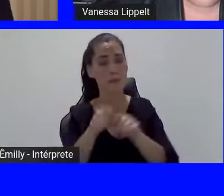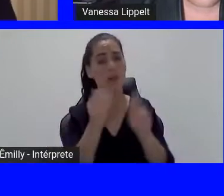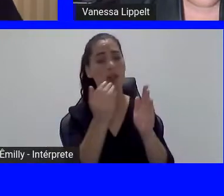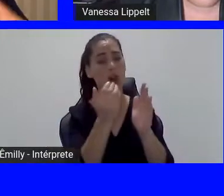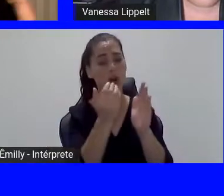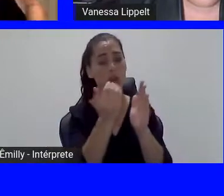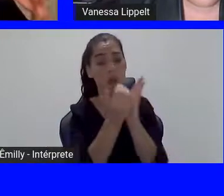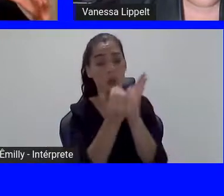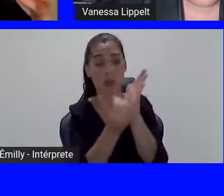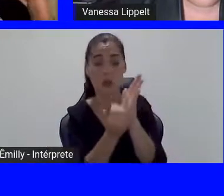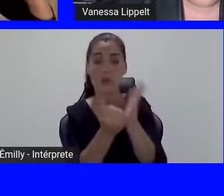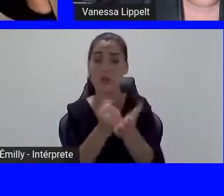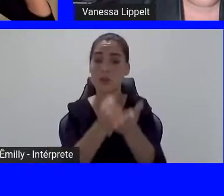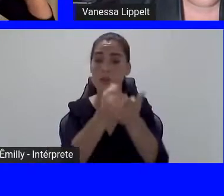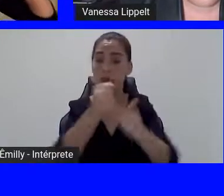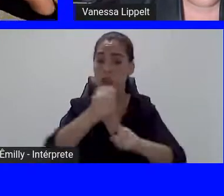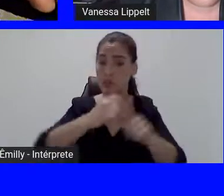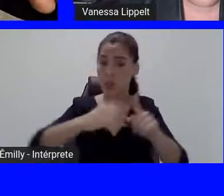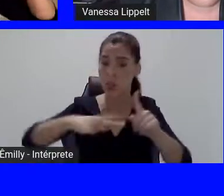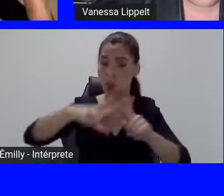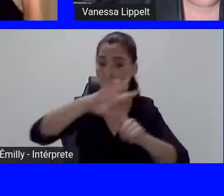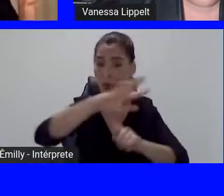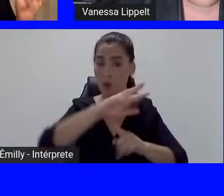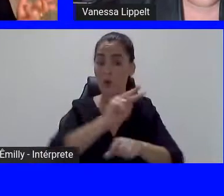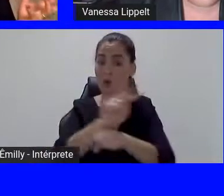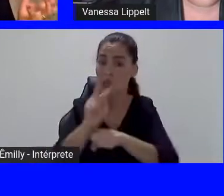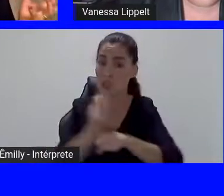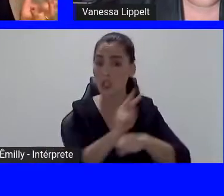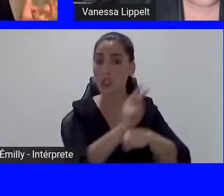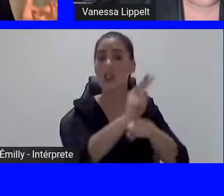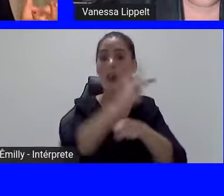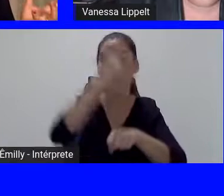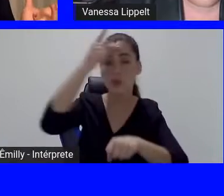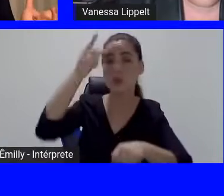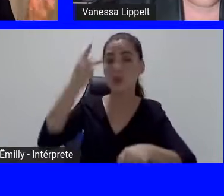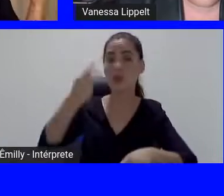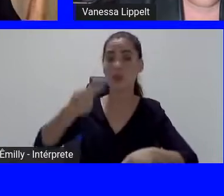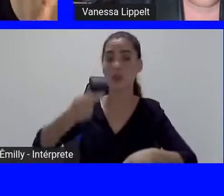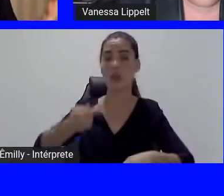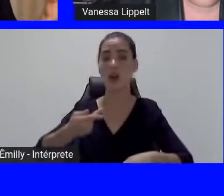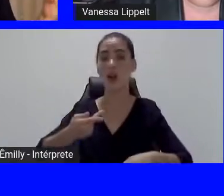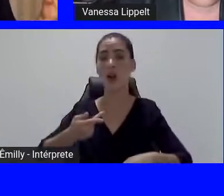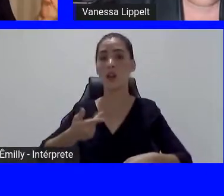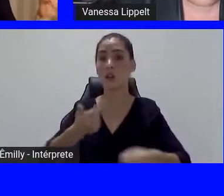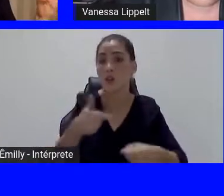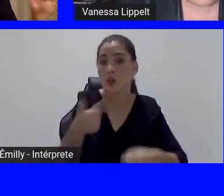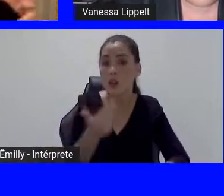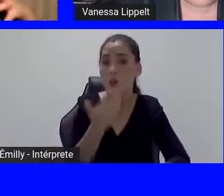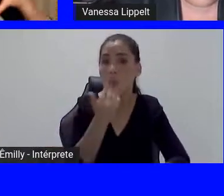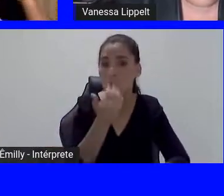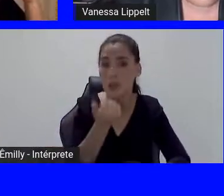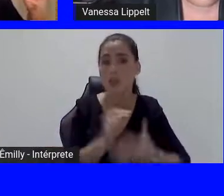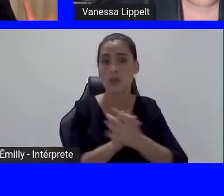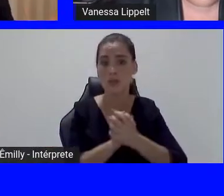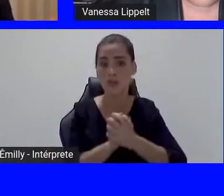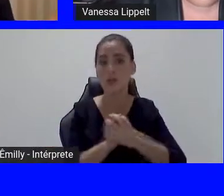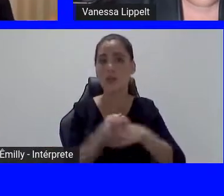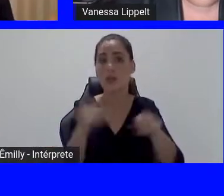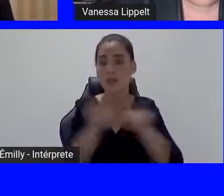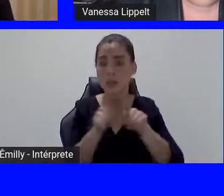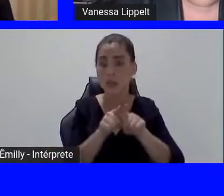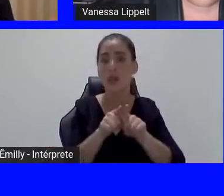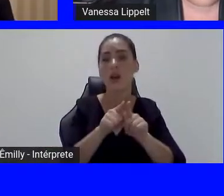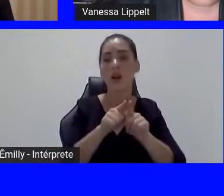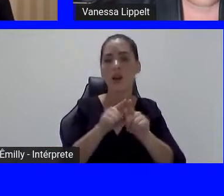estão passando fome. De outro lado, criando, através das reformas estruturantes, administrativa e tributária, um ambiente